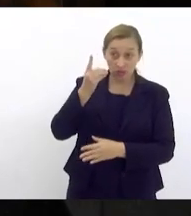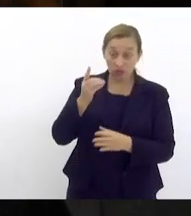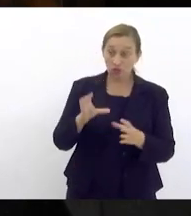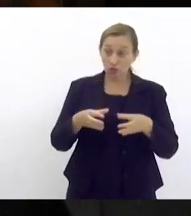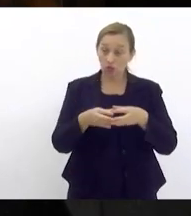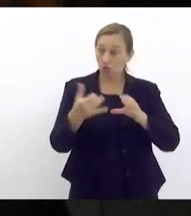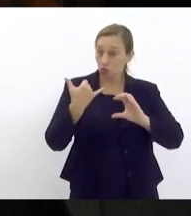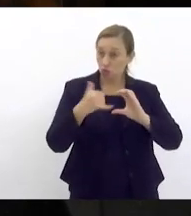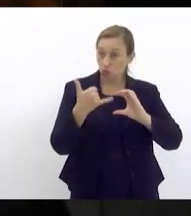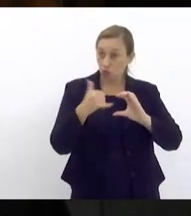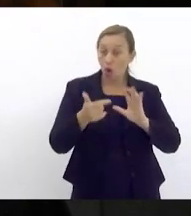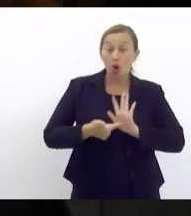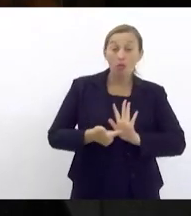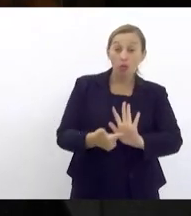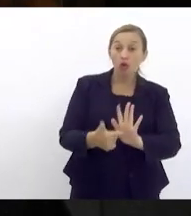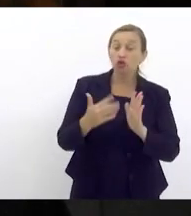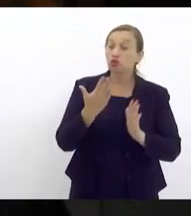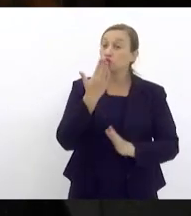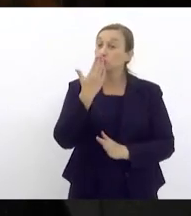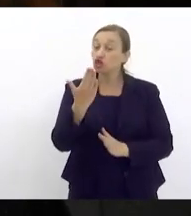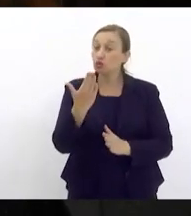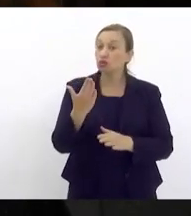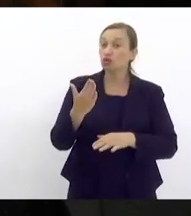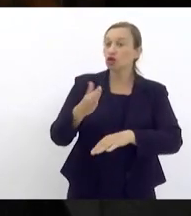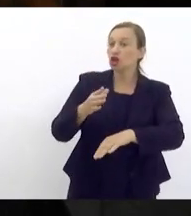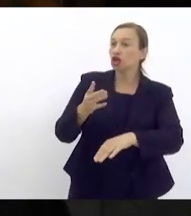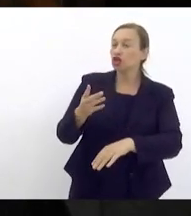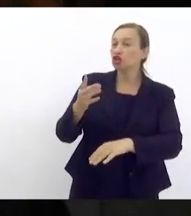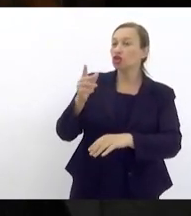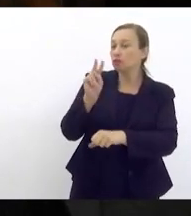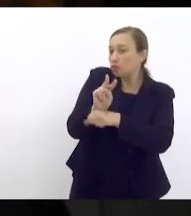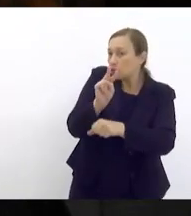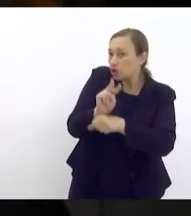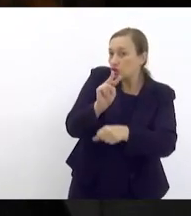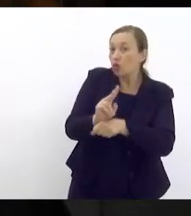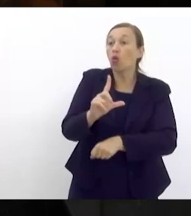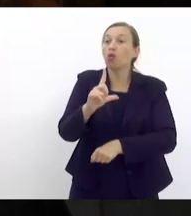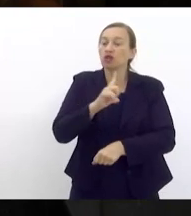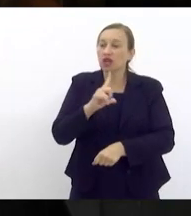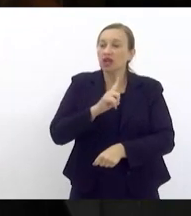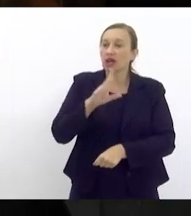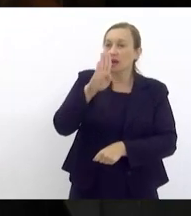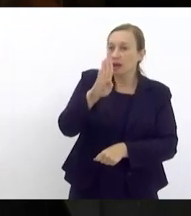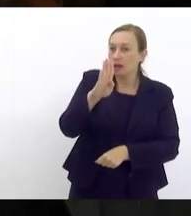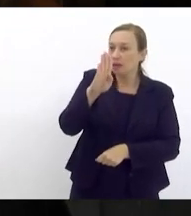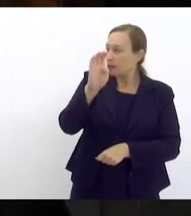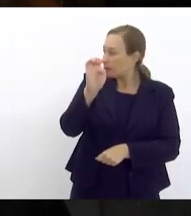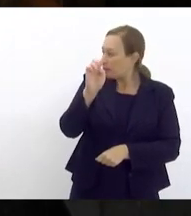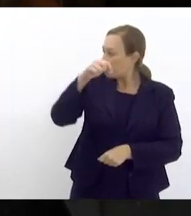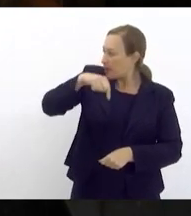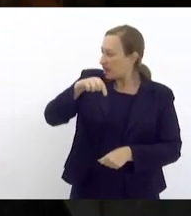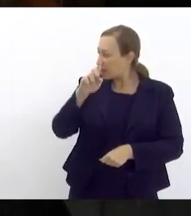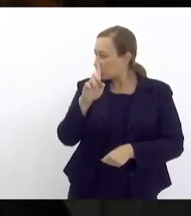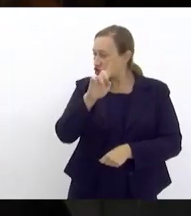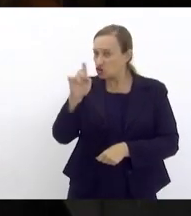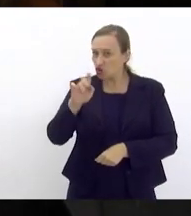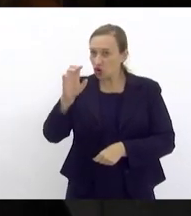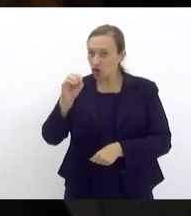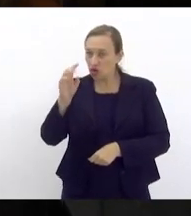mostram que tipo de protetores tem esse mesofenona número 3